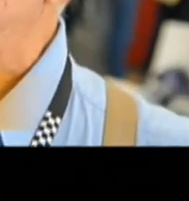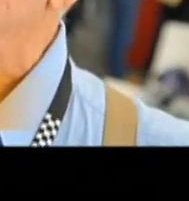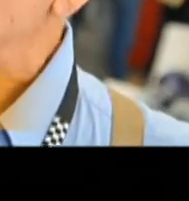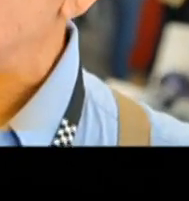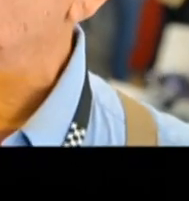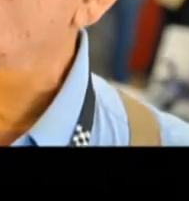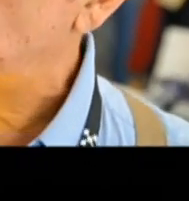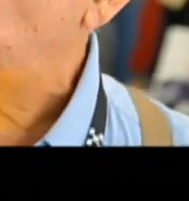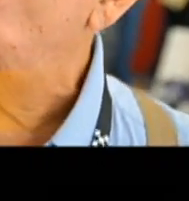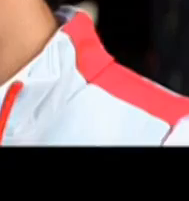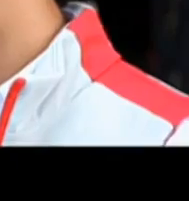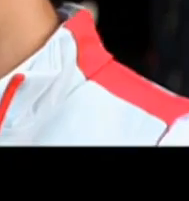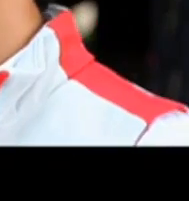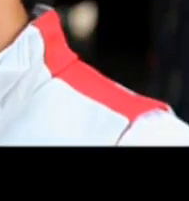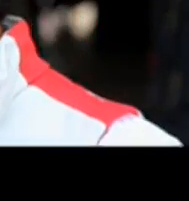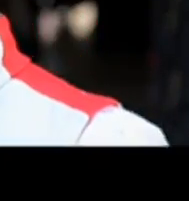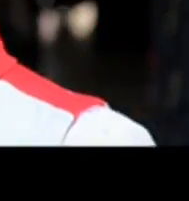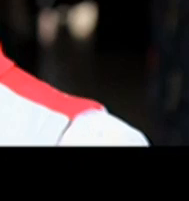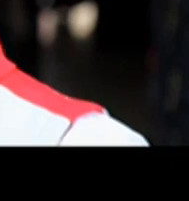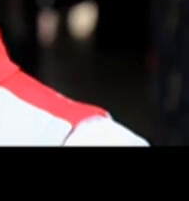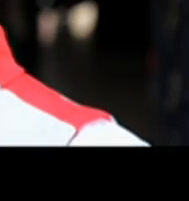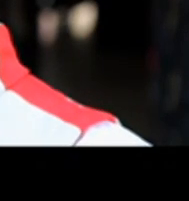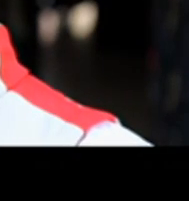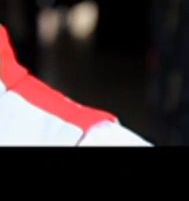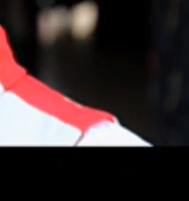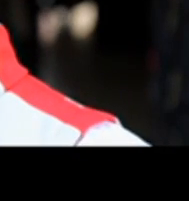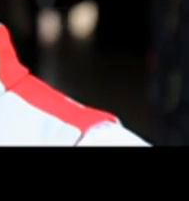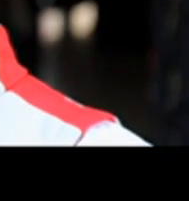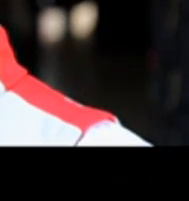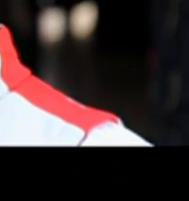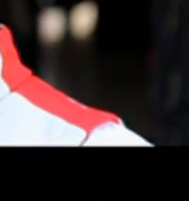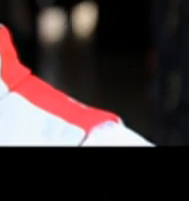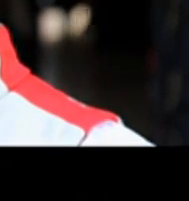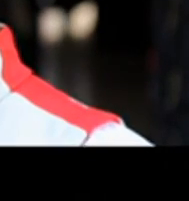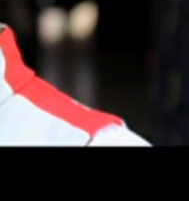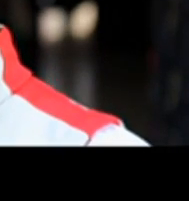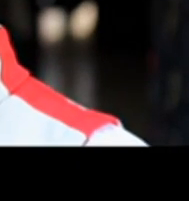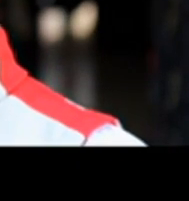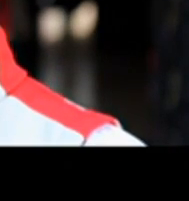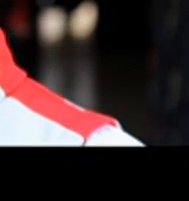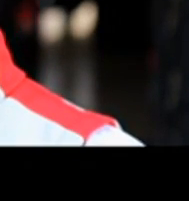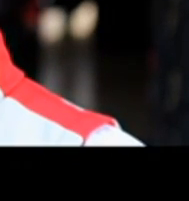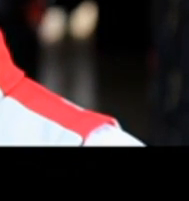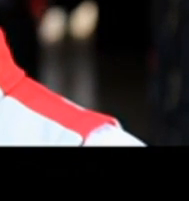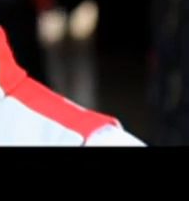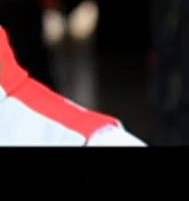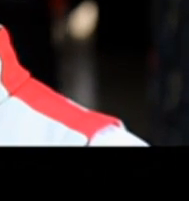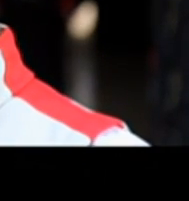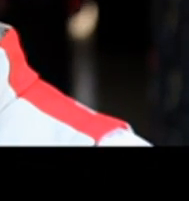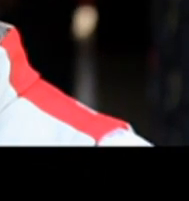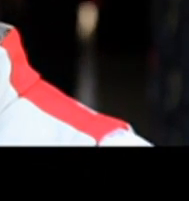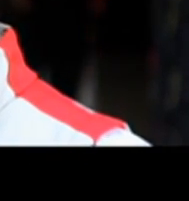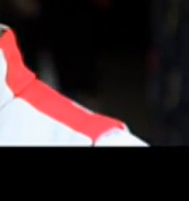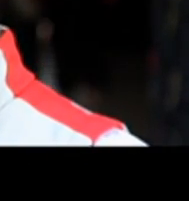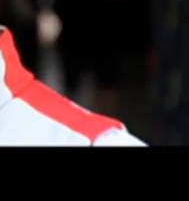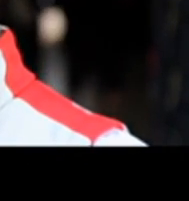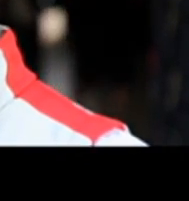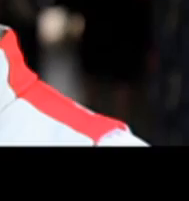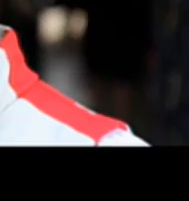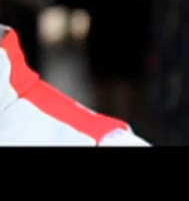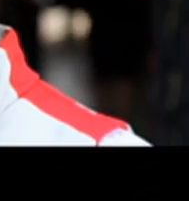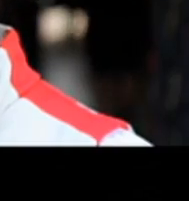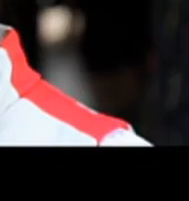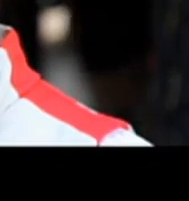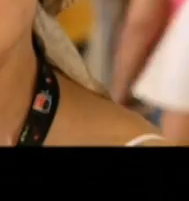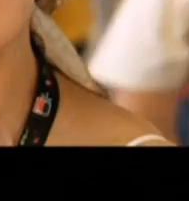bandeira de segurança na Fórmula 1. Então ele, encabeçando essa ideia de conscientização do trânsito, eu acho que com certeza vai refletir